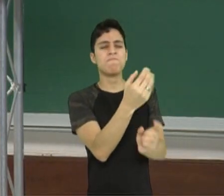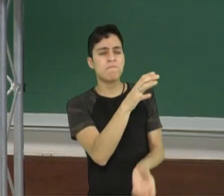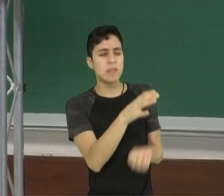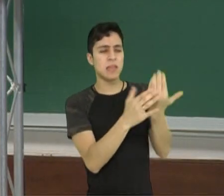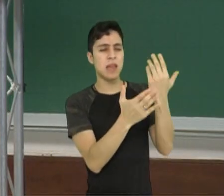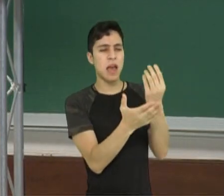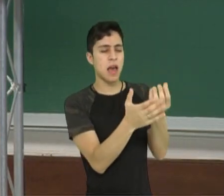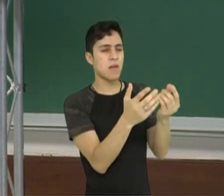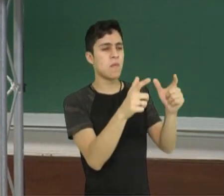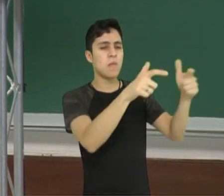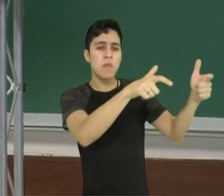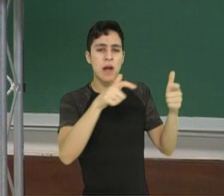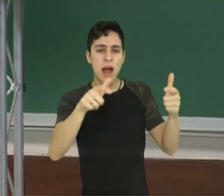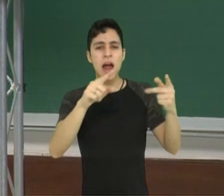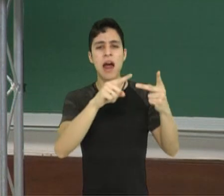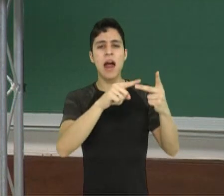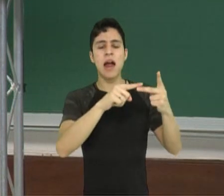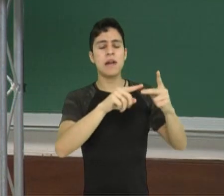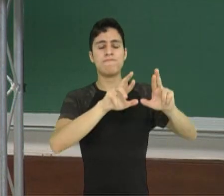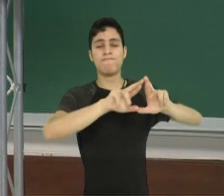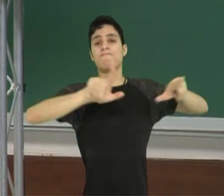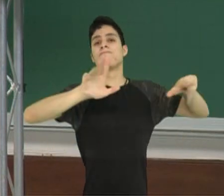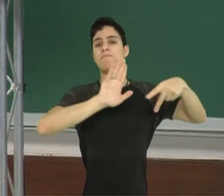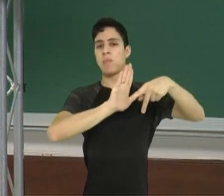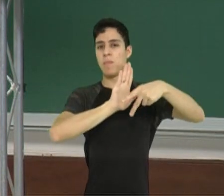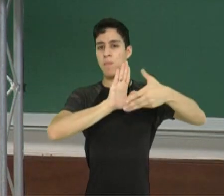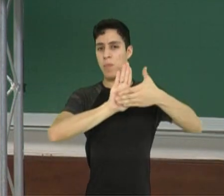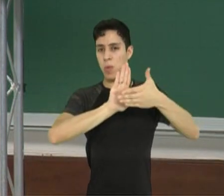e das instalações. Vamos nessa?